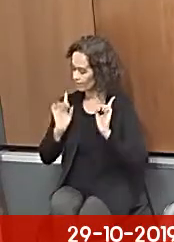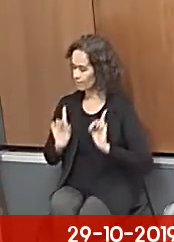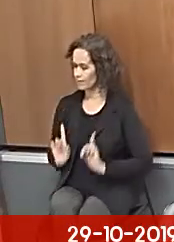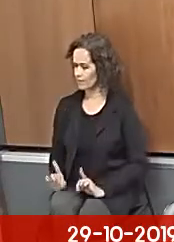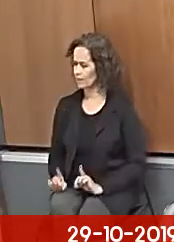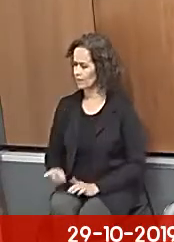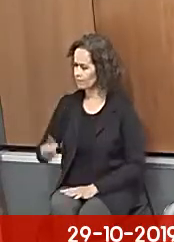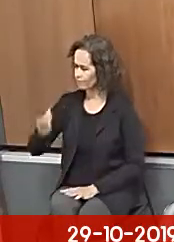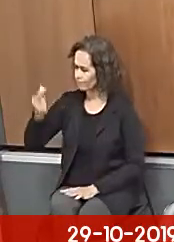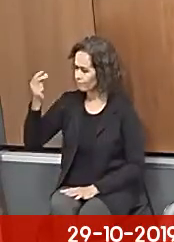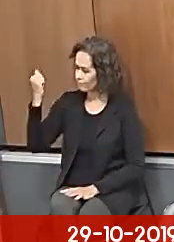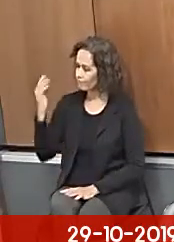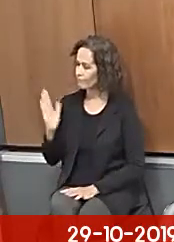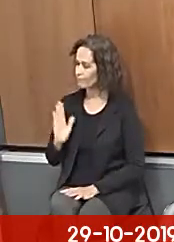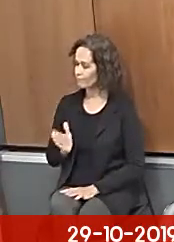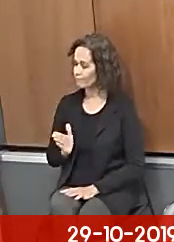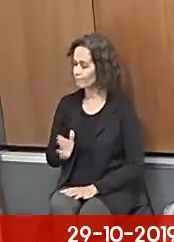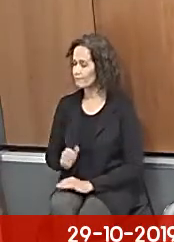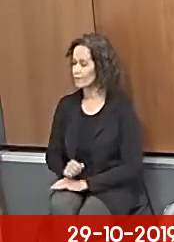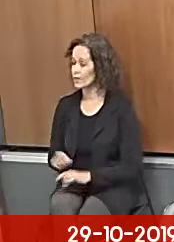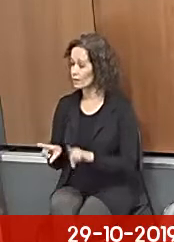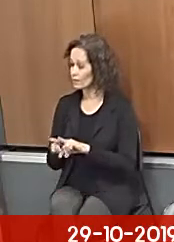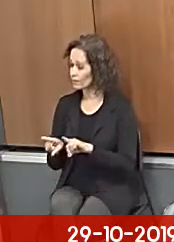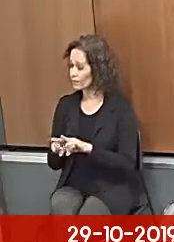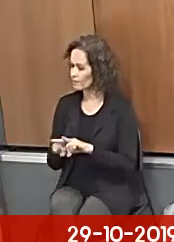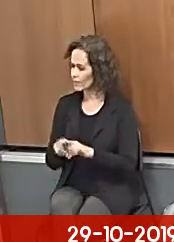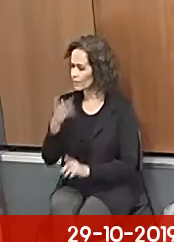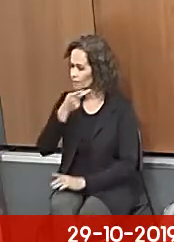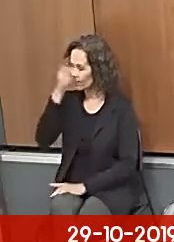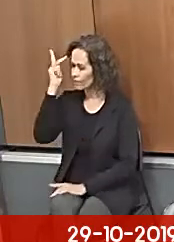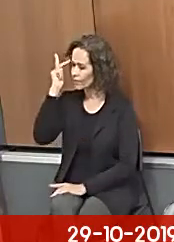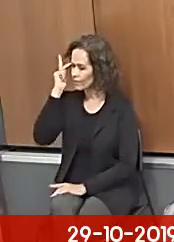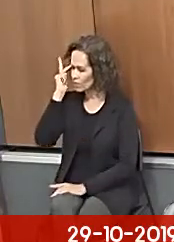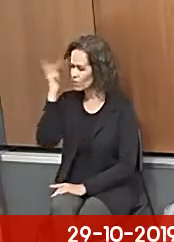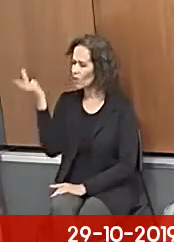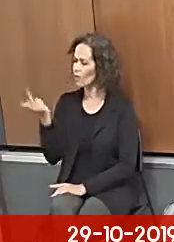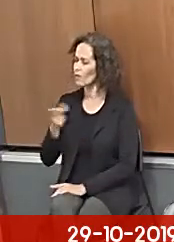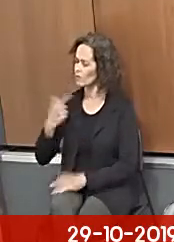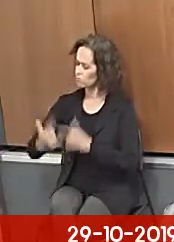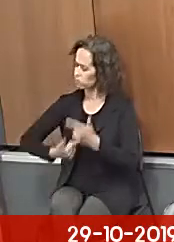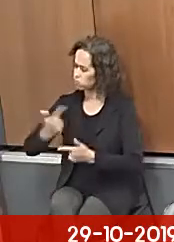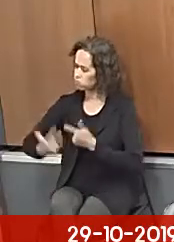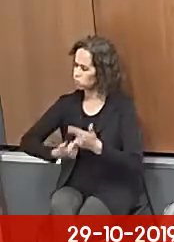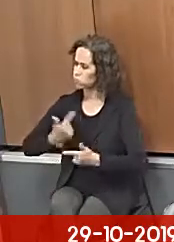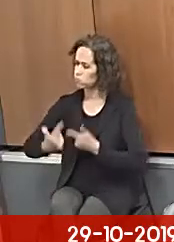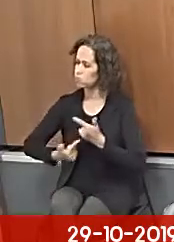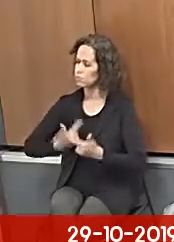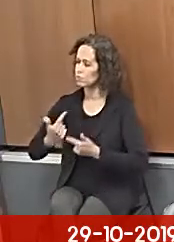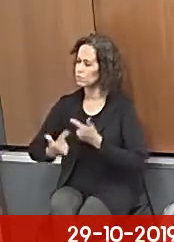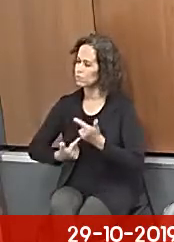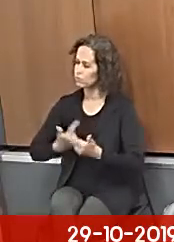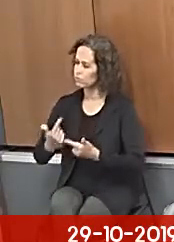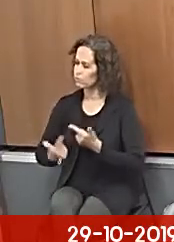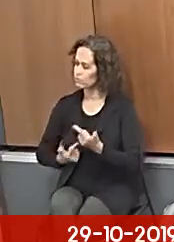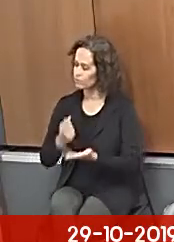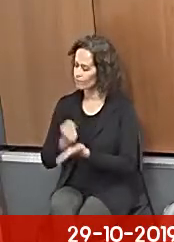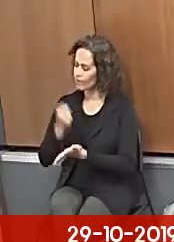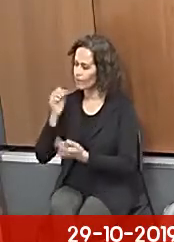é de hoje, não, faz tempo. E grande, realmente uma pessoa muito produtiva. Já deixou aqui a sua